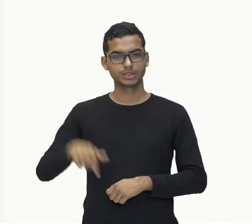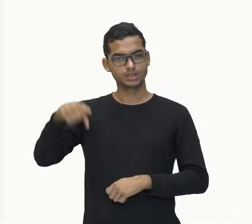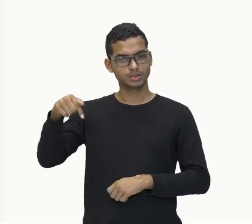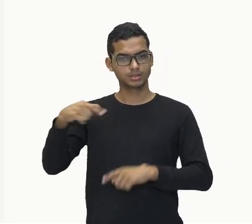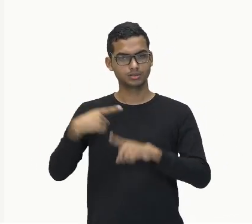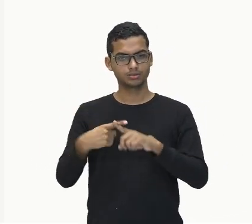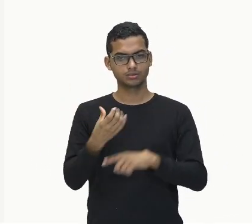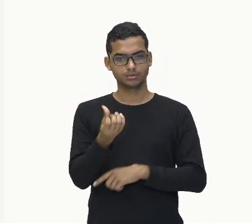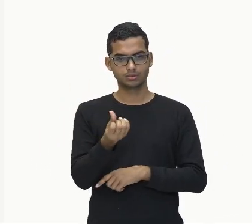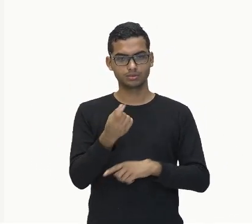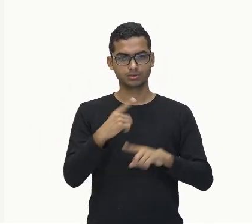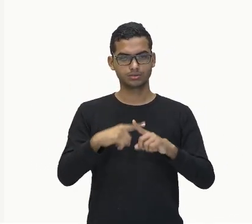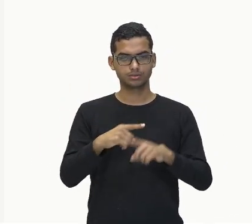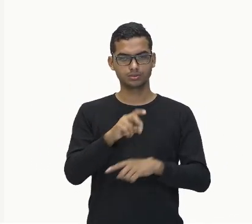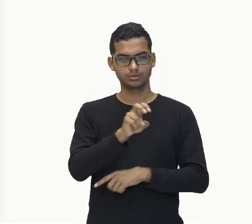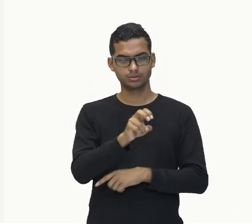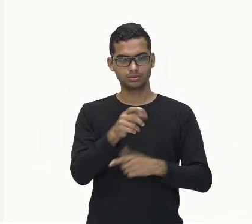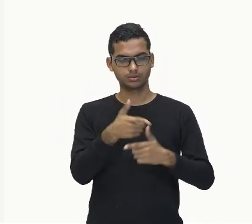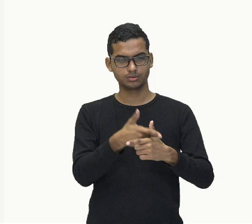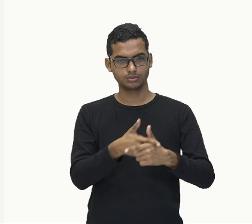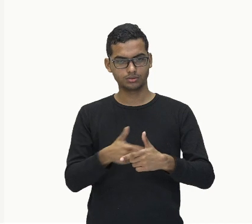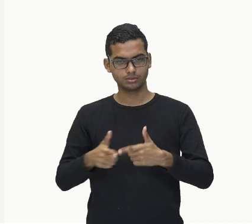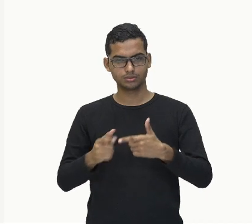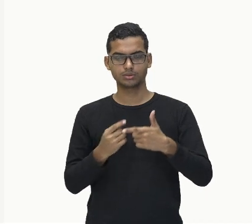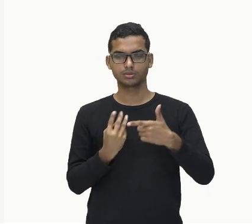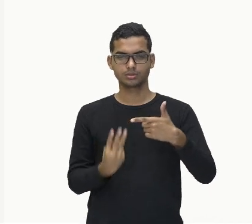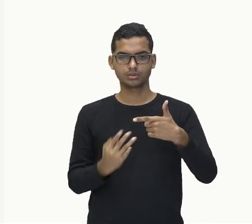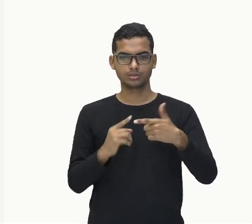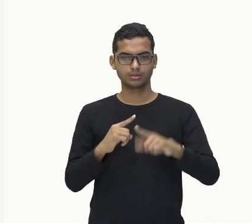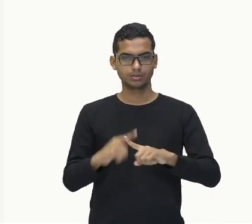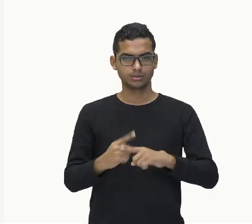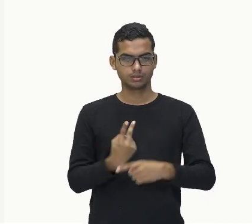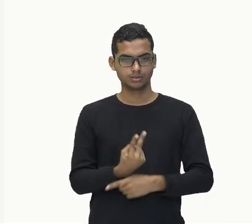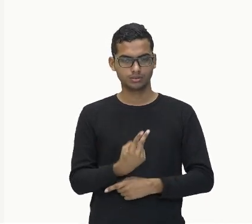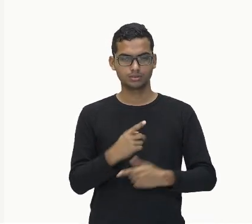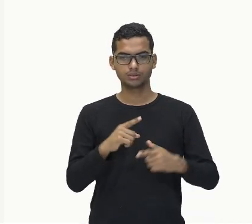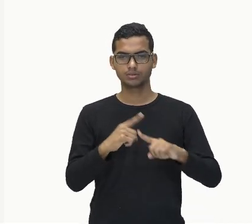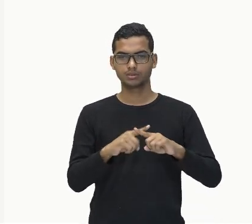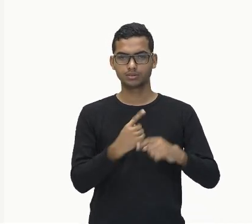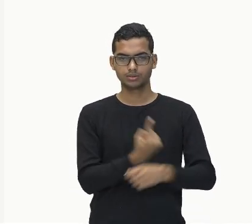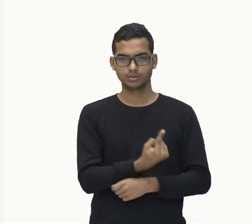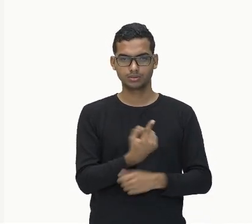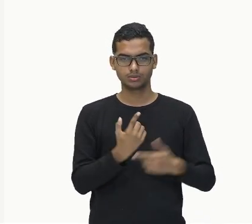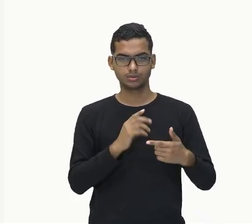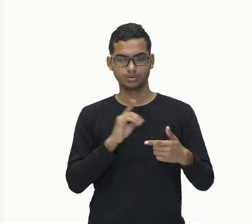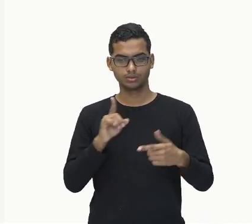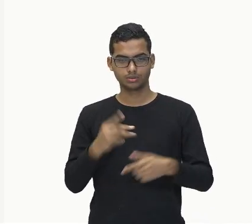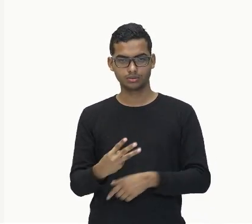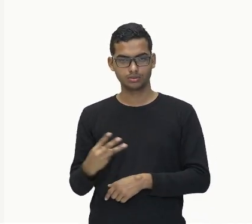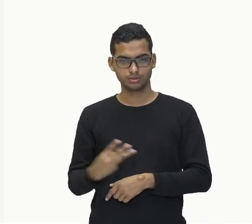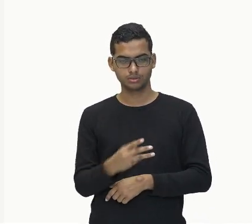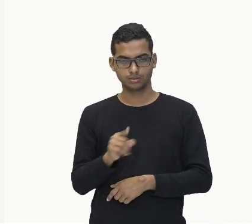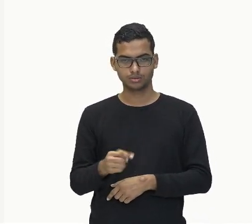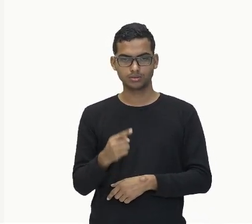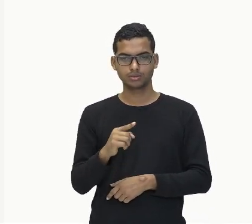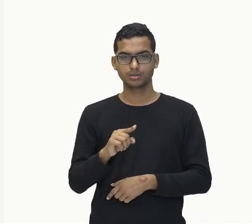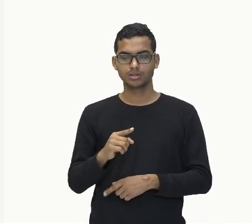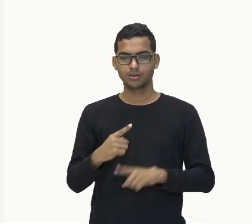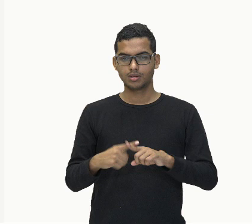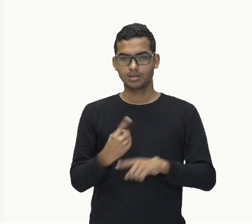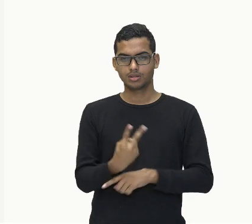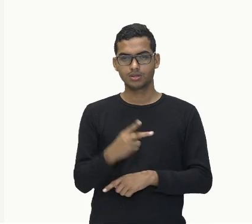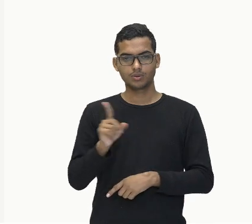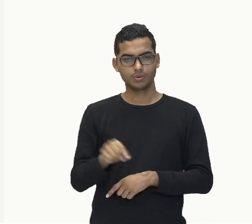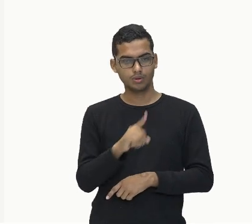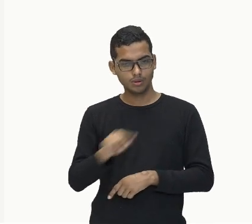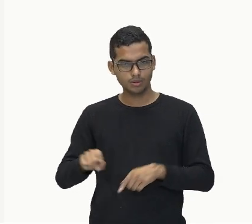6 vezes 5, como eu falei aqui, a gente pode cancelar o 3 vezes 2 com 6. E aqui também podemos dividir o 4 por